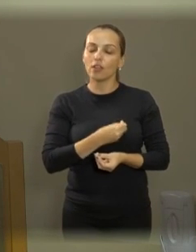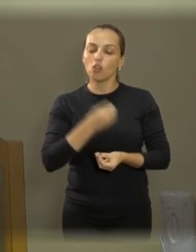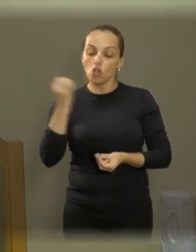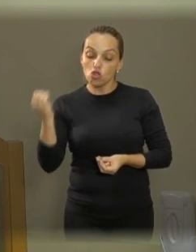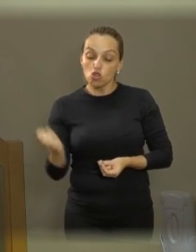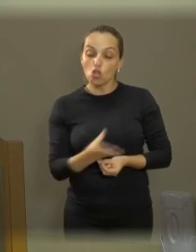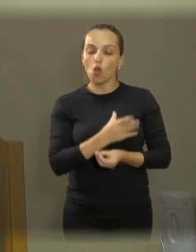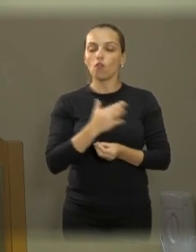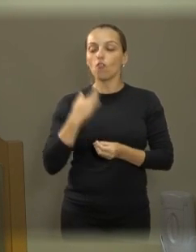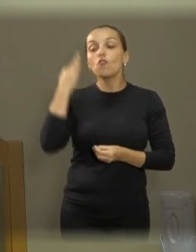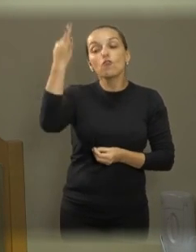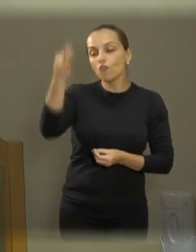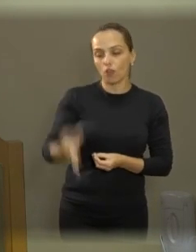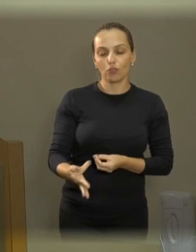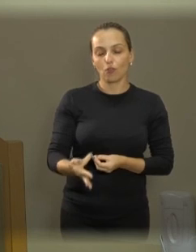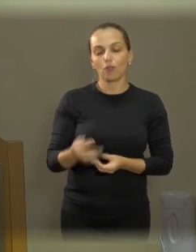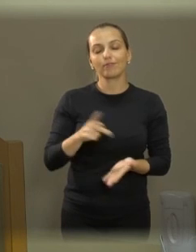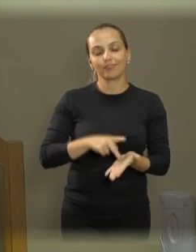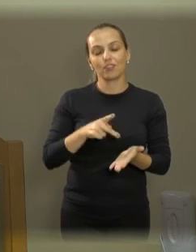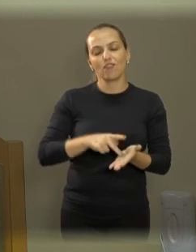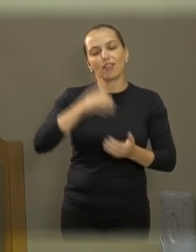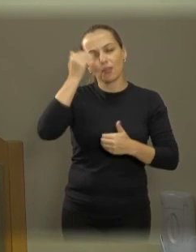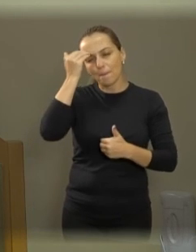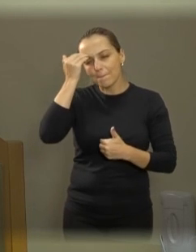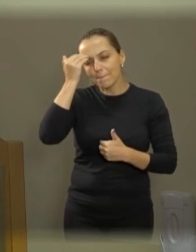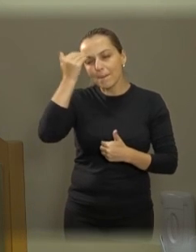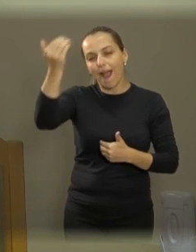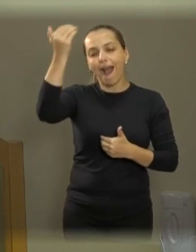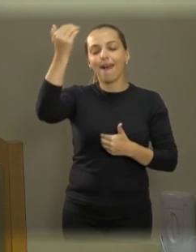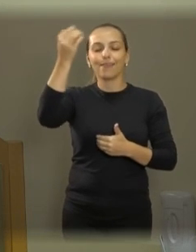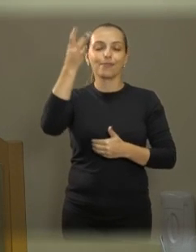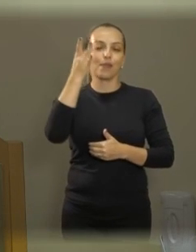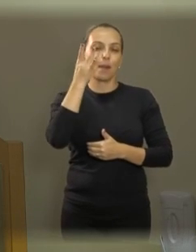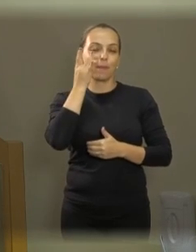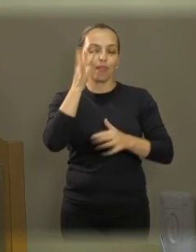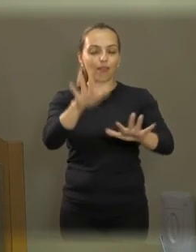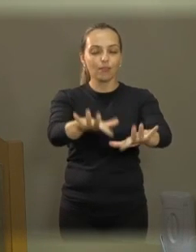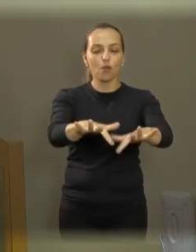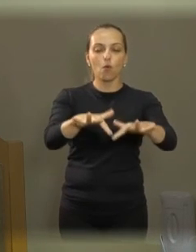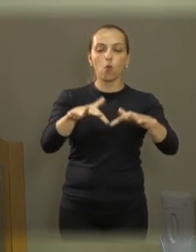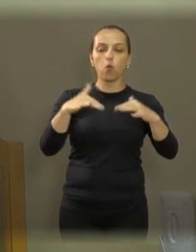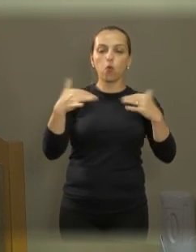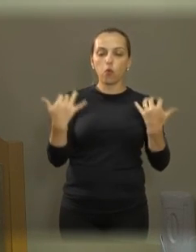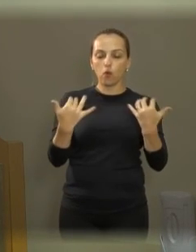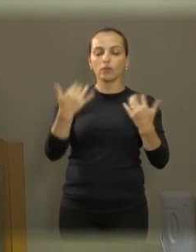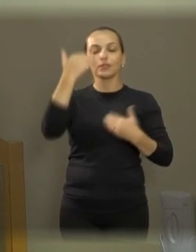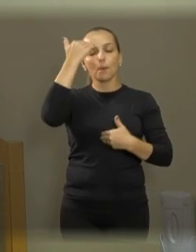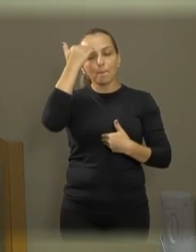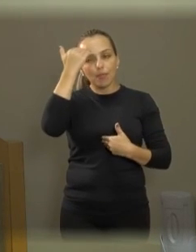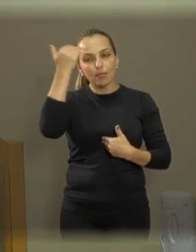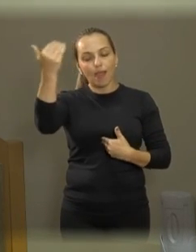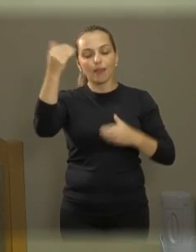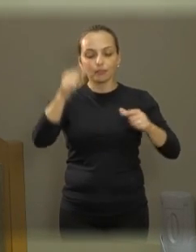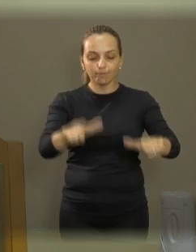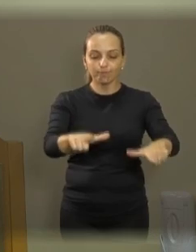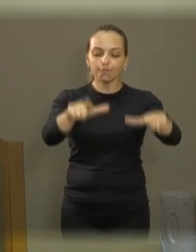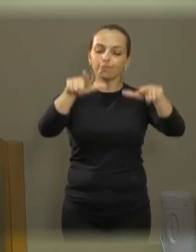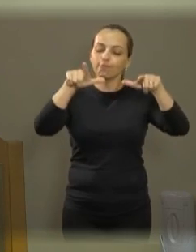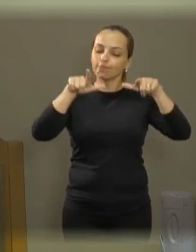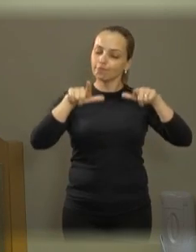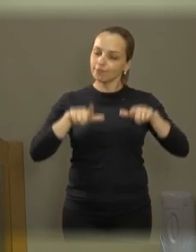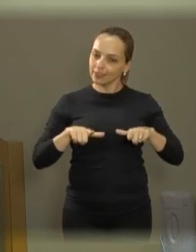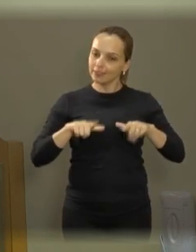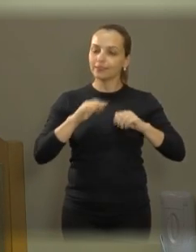indiscutivelmente. Obrigado, viu, gente? Obrigado pela presença de vocês, obrigado pela homenagem e pelo